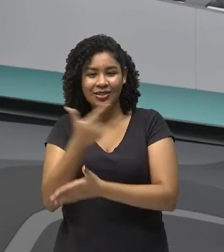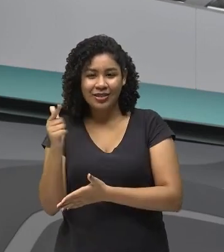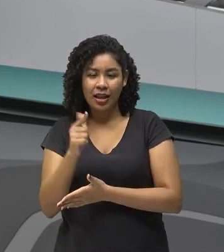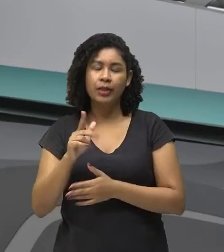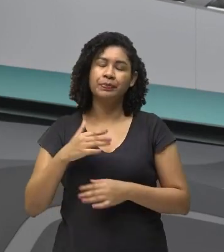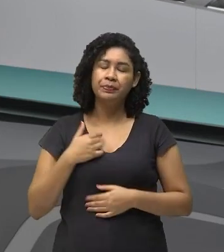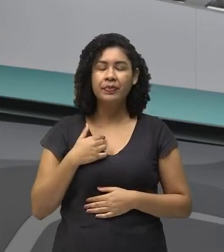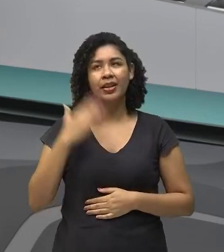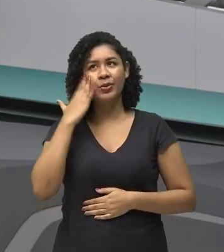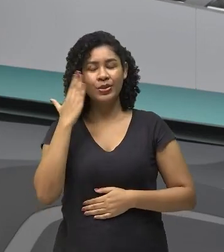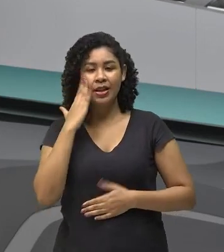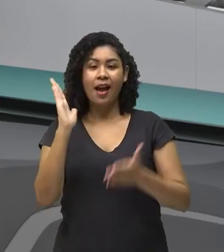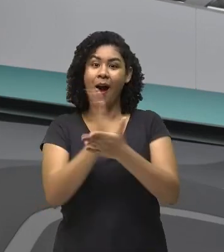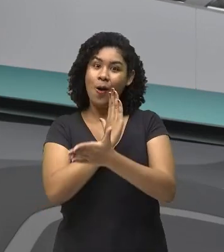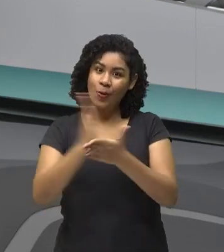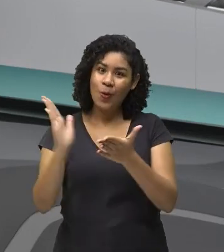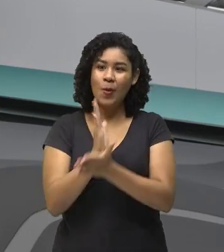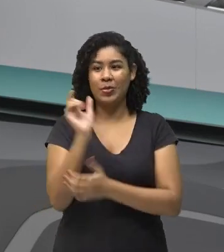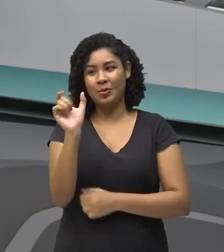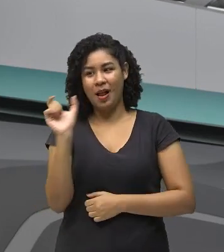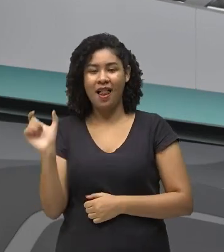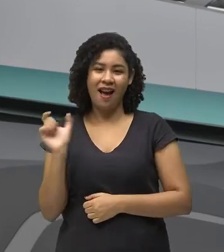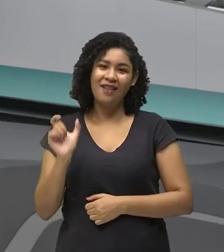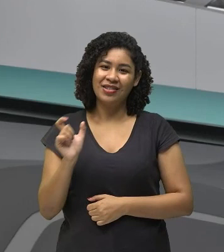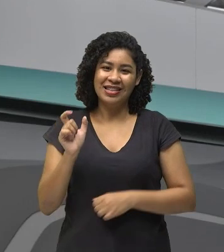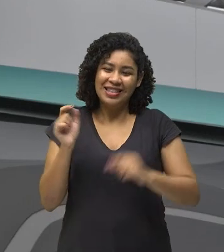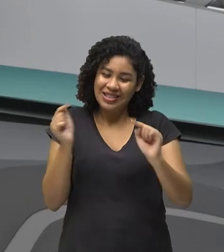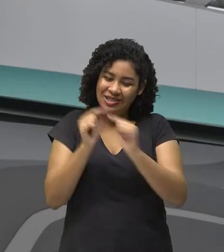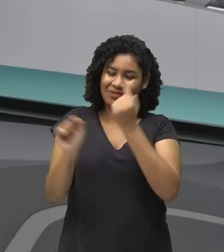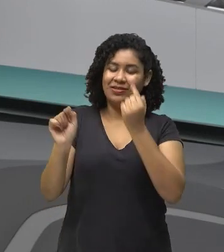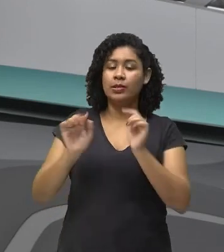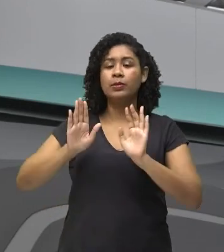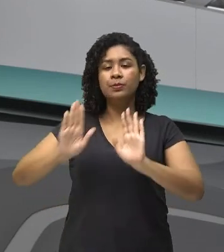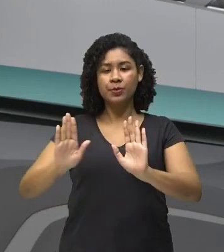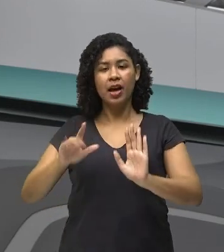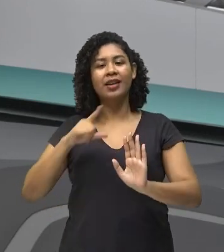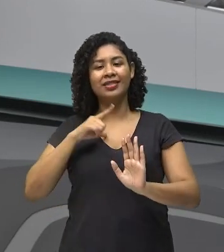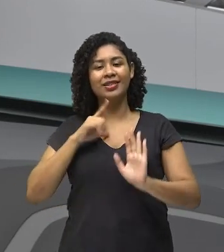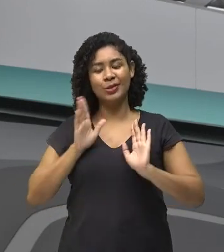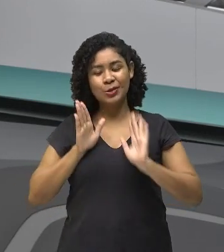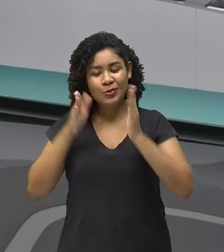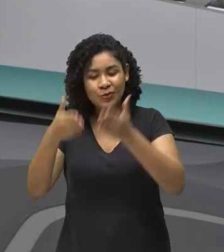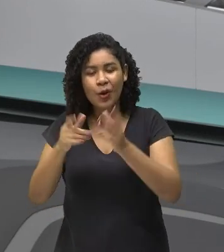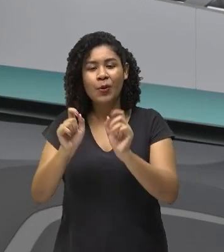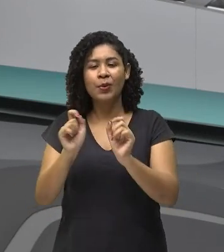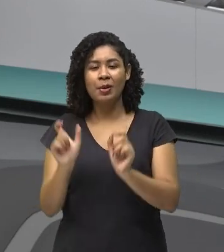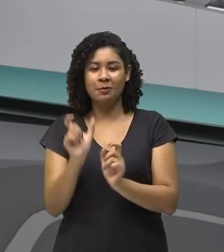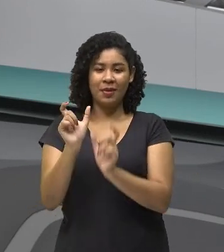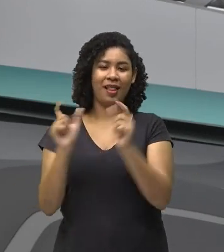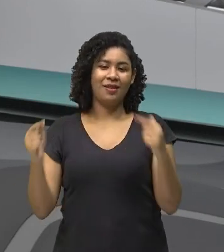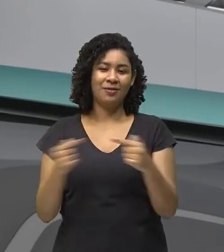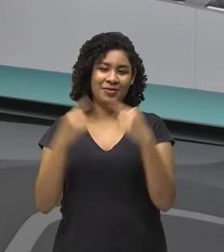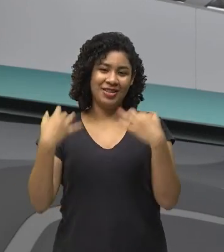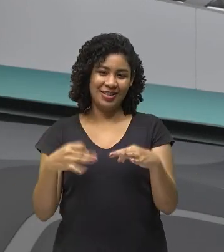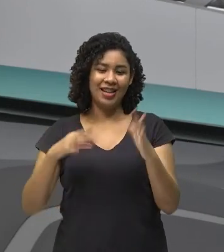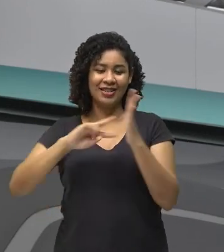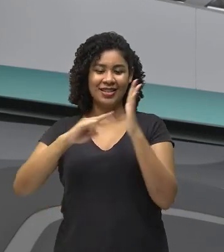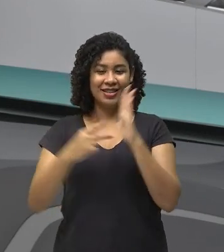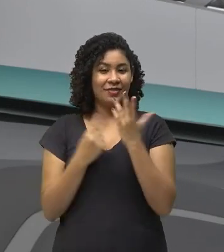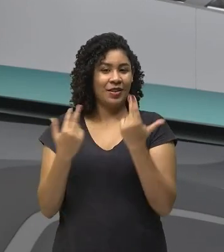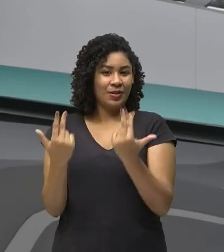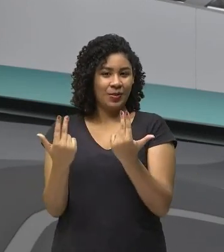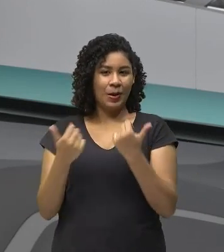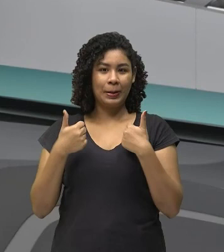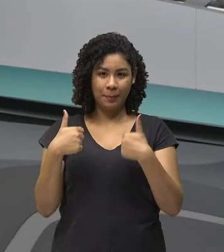são falsas, né? Faz parte, tem que aparecer, né? Mas a gente está falando dos cognatos mesmo que a gente conhece, tudo bem? O que mais que